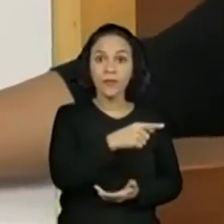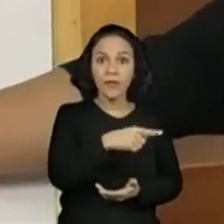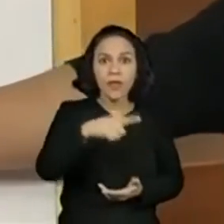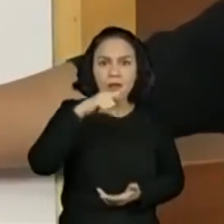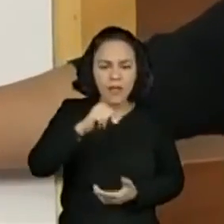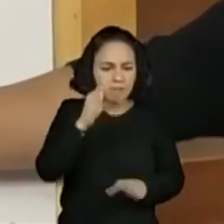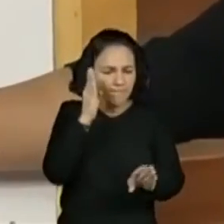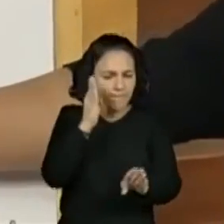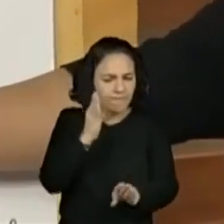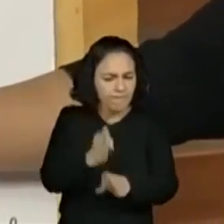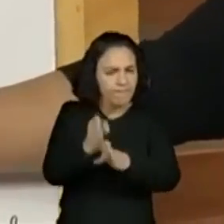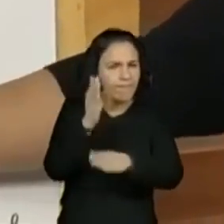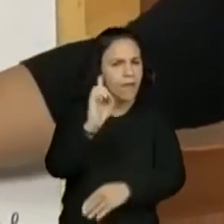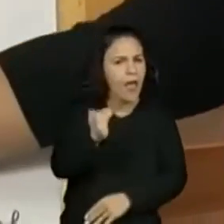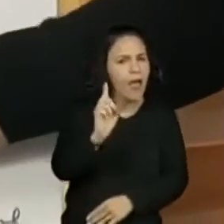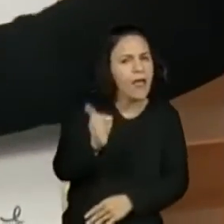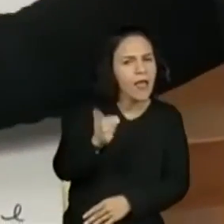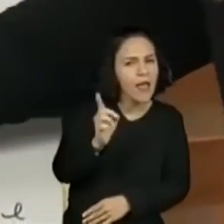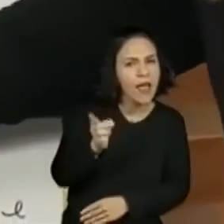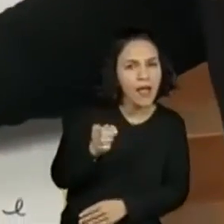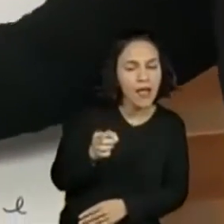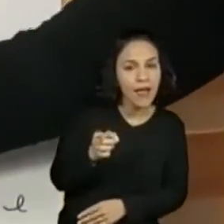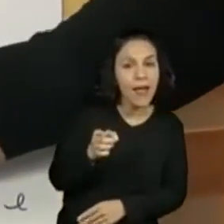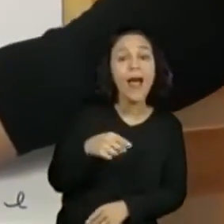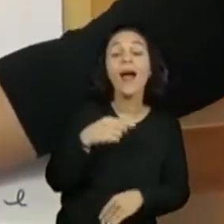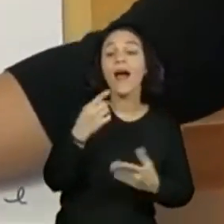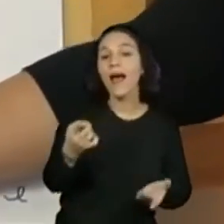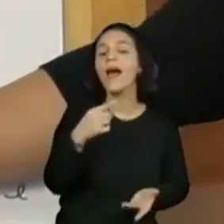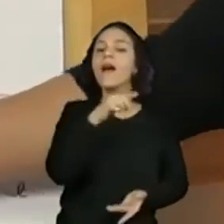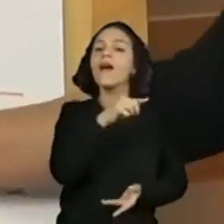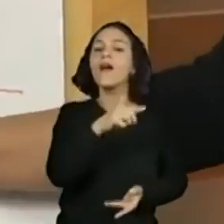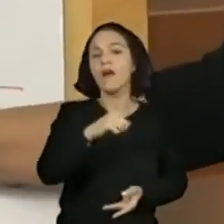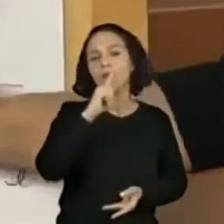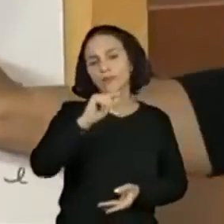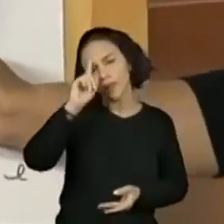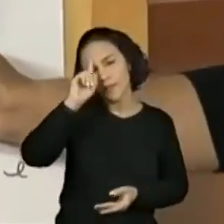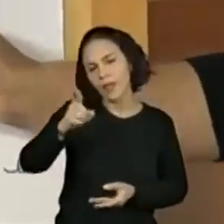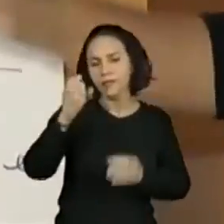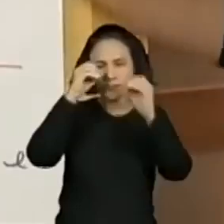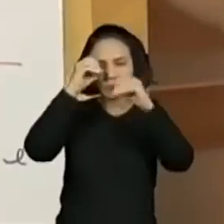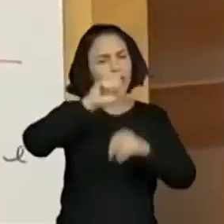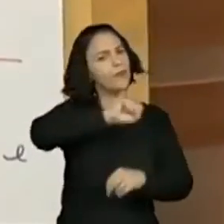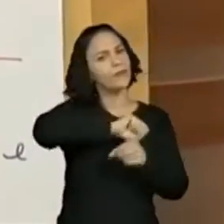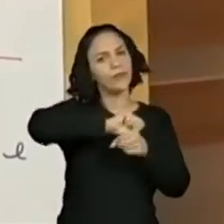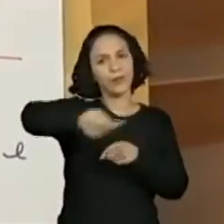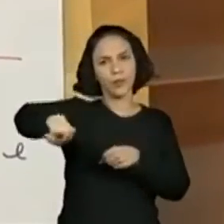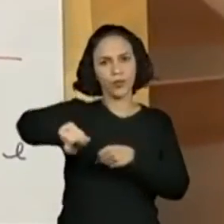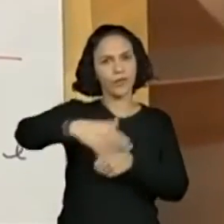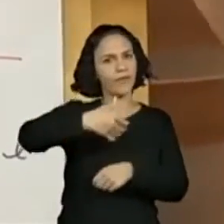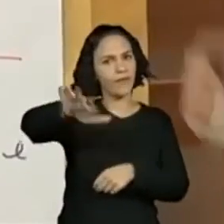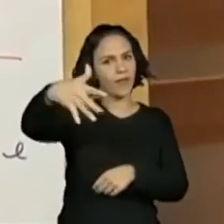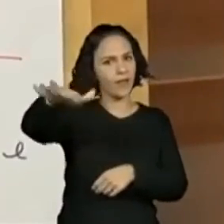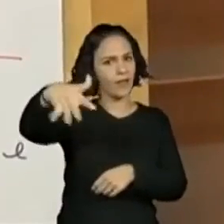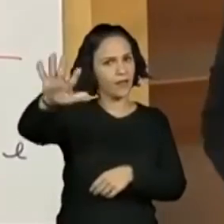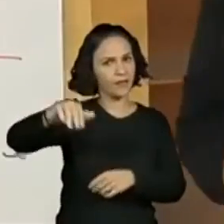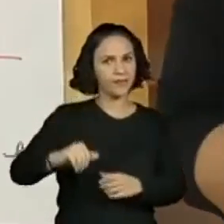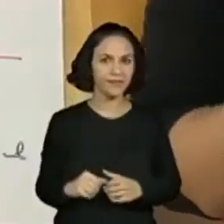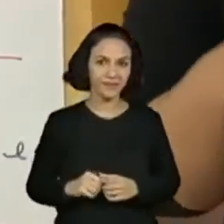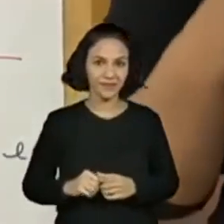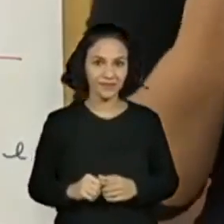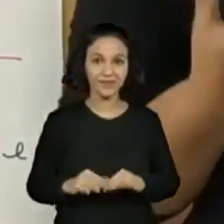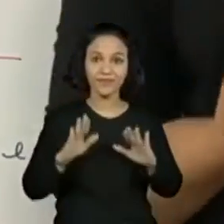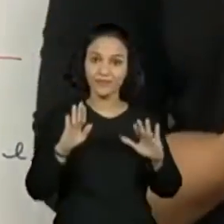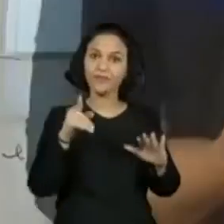descobre o plano. E o mago pede para o Noturno ir embora. Esta primeira parte aqui